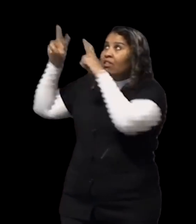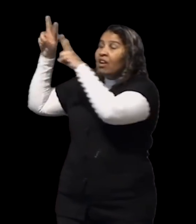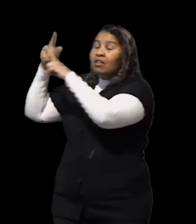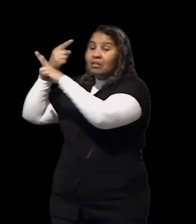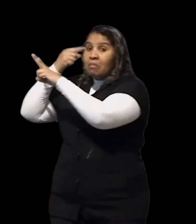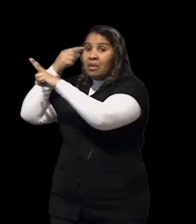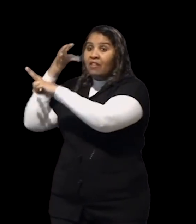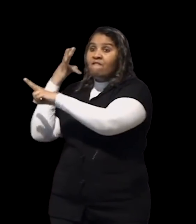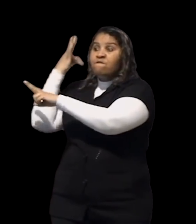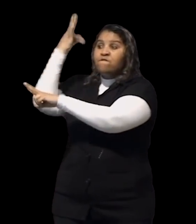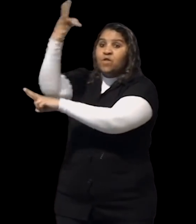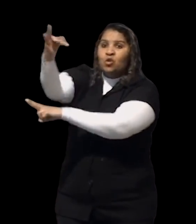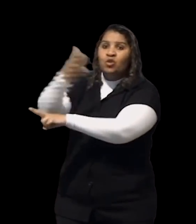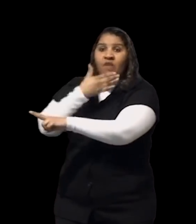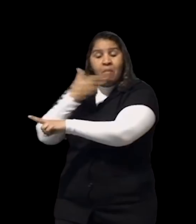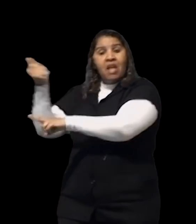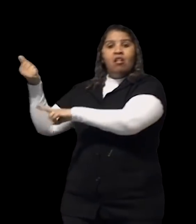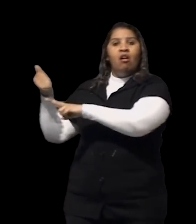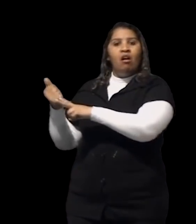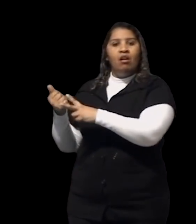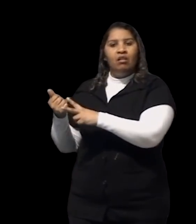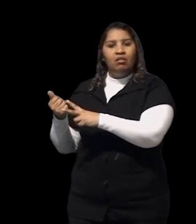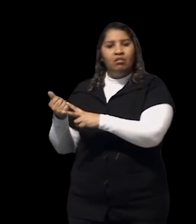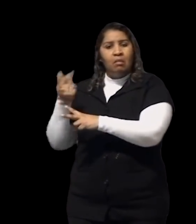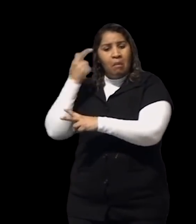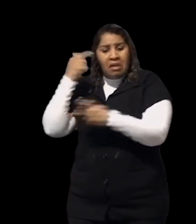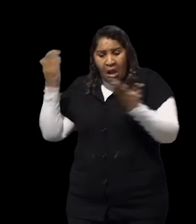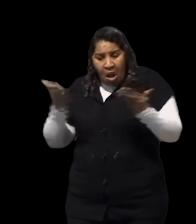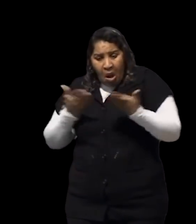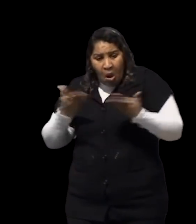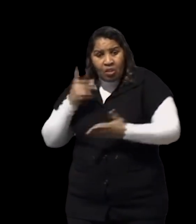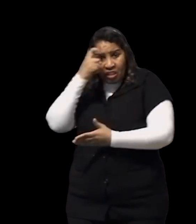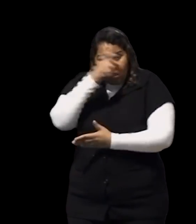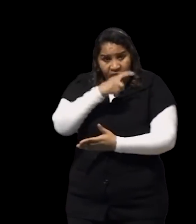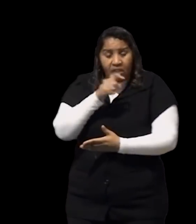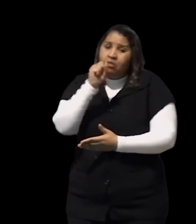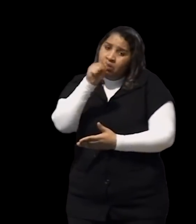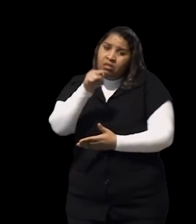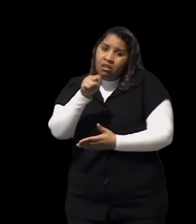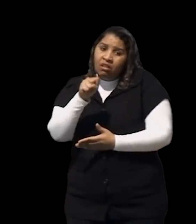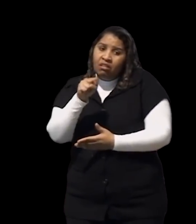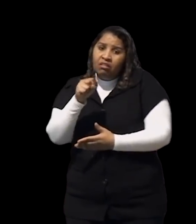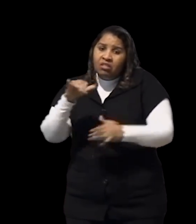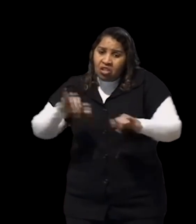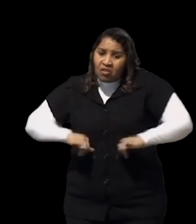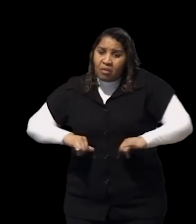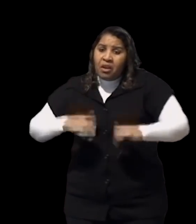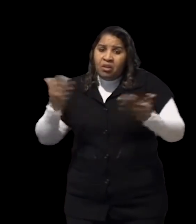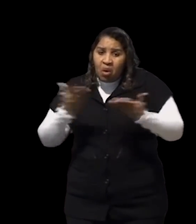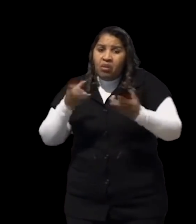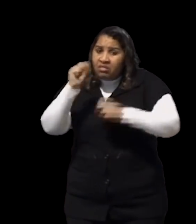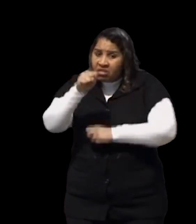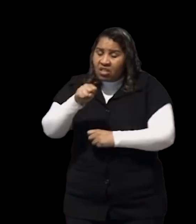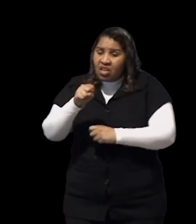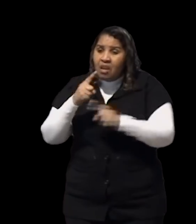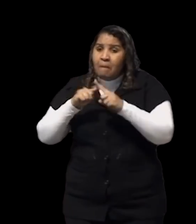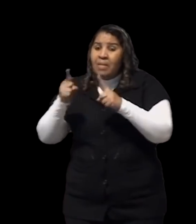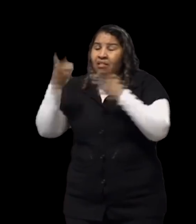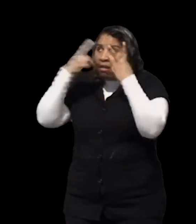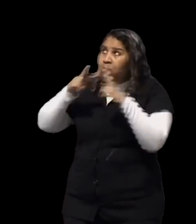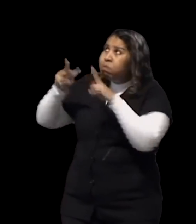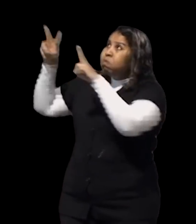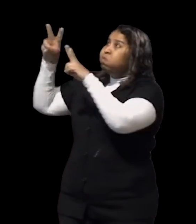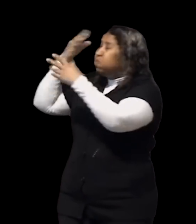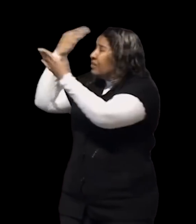deixar de derrotas de hoje para trás porque são possibilidades que Deus te dá de alcançar algo lá na